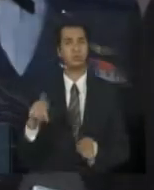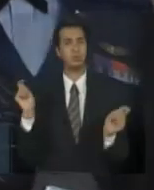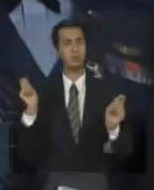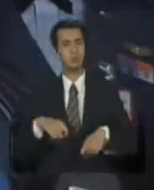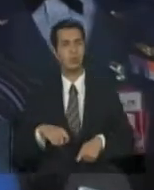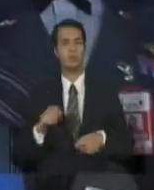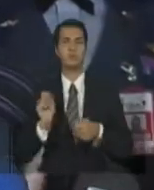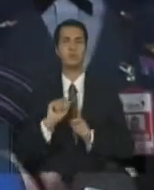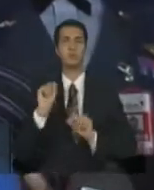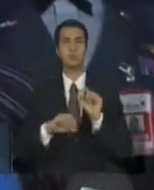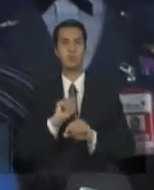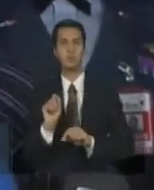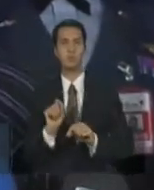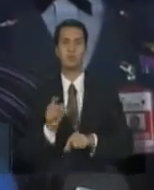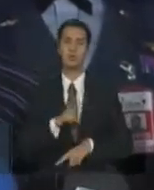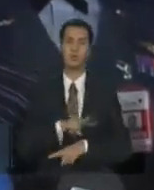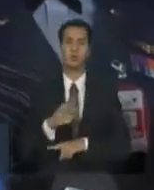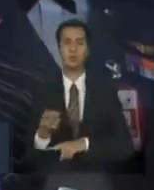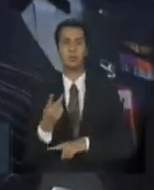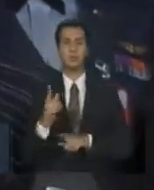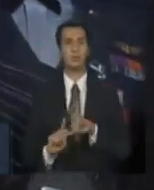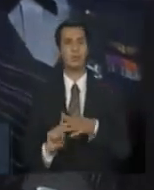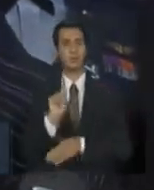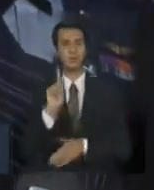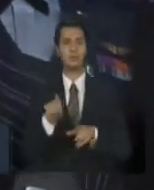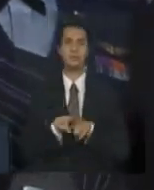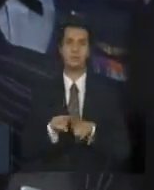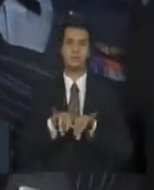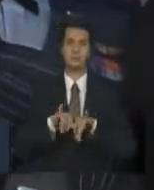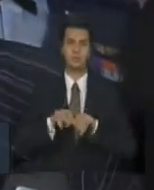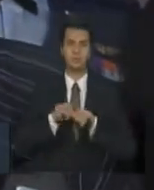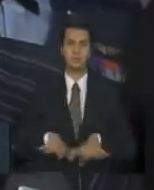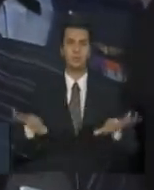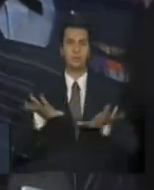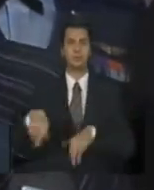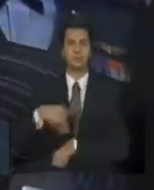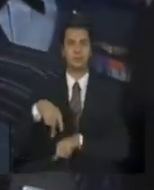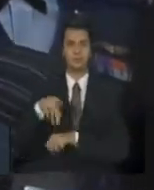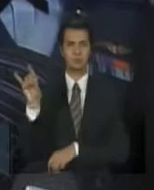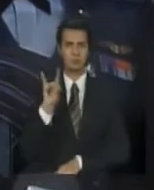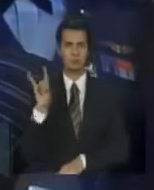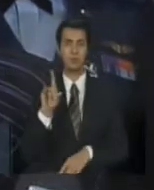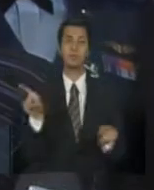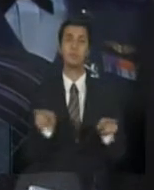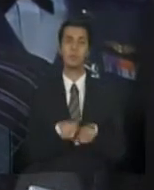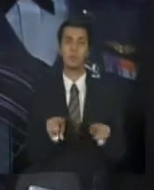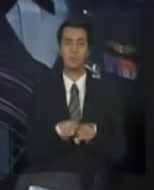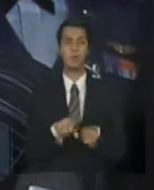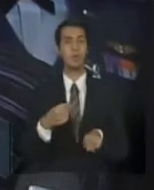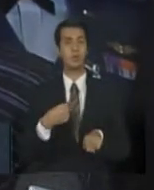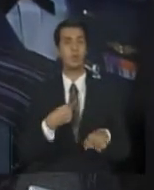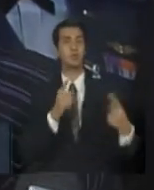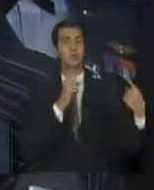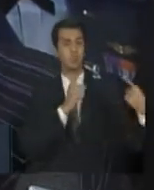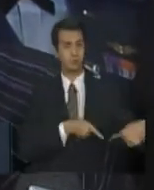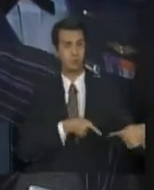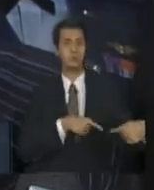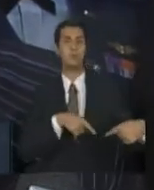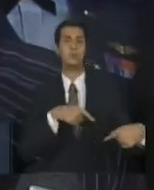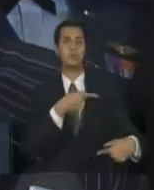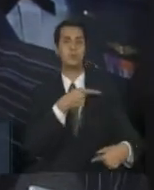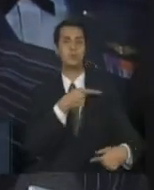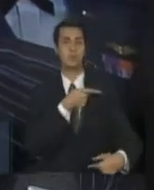ciclo combinado a gás para abastecer o país. Agora, também foi muito importante a reunião com a